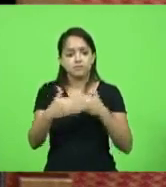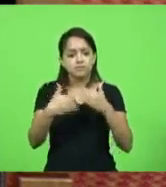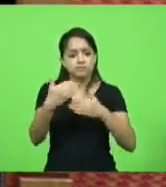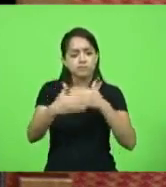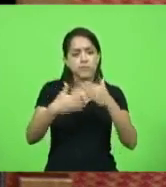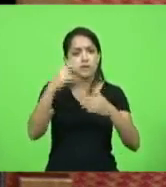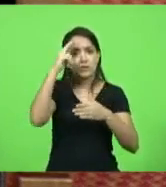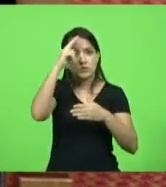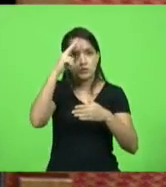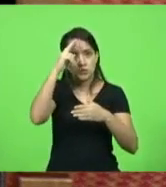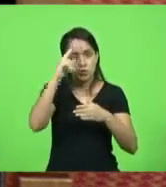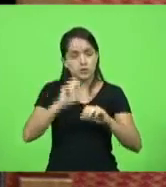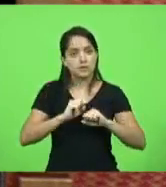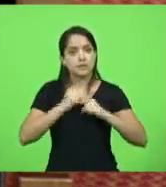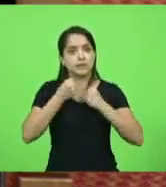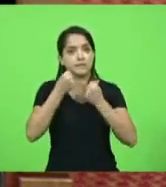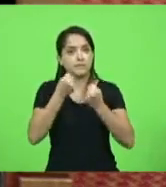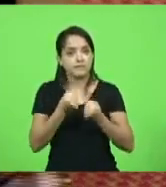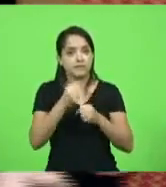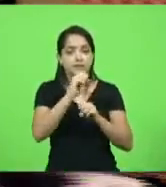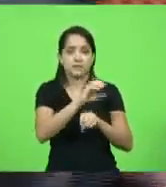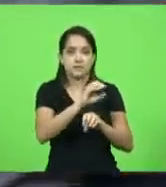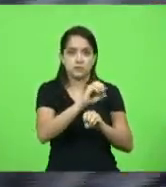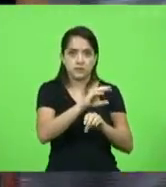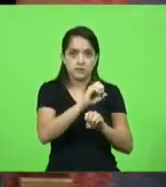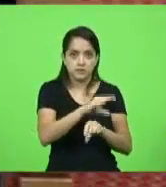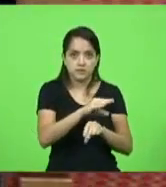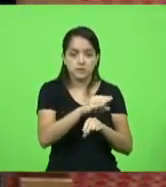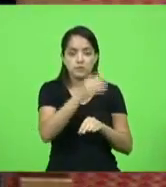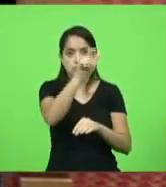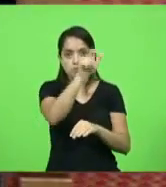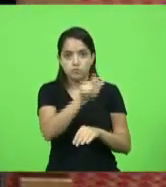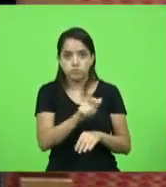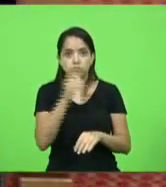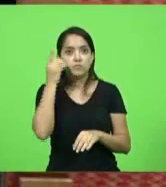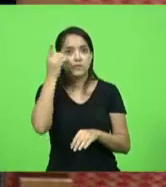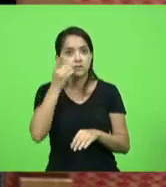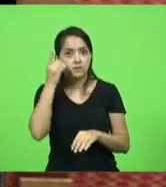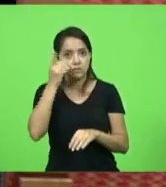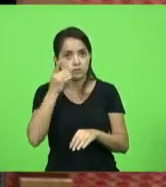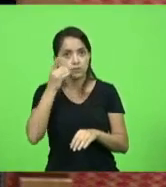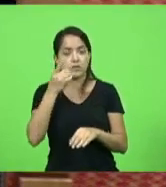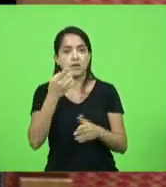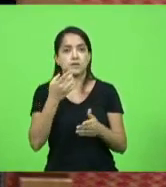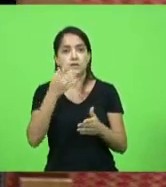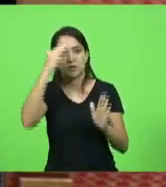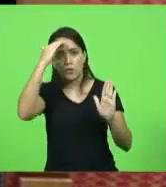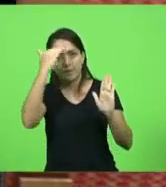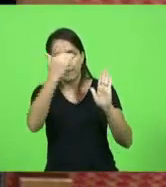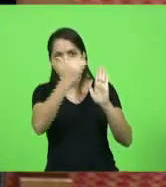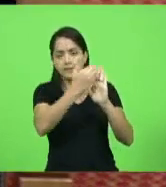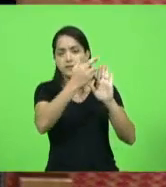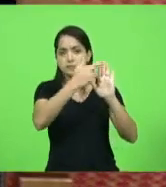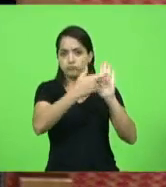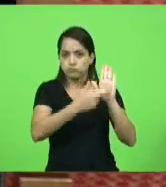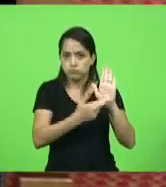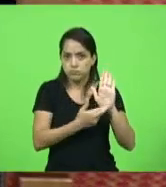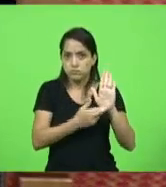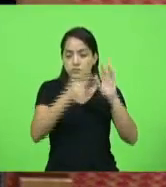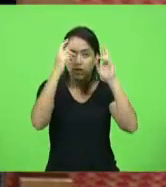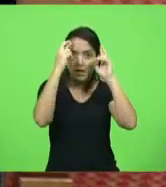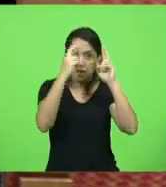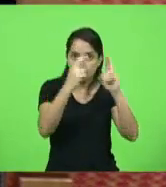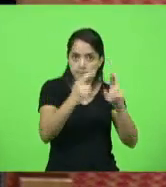aqui nessa casa, uma deputada que cumpre o regimento, que é respeitosa com